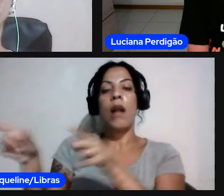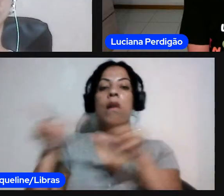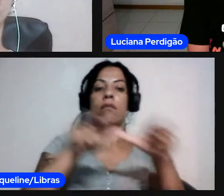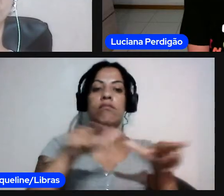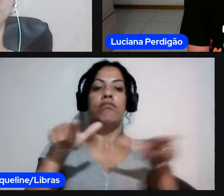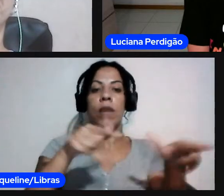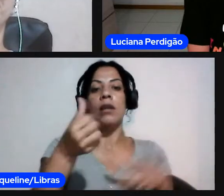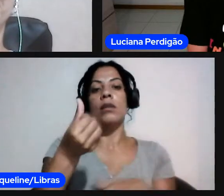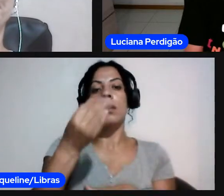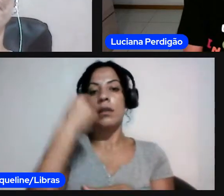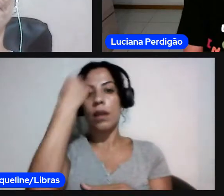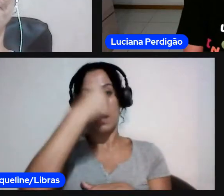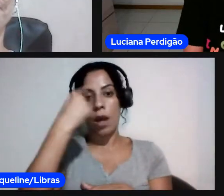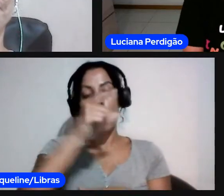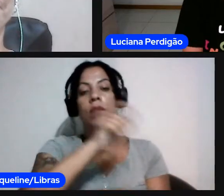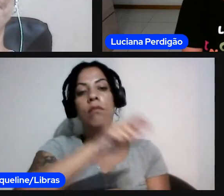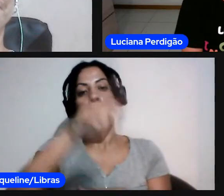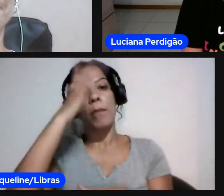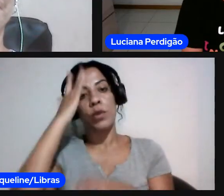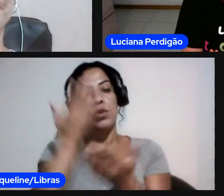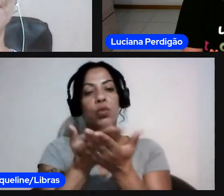final.